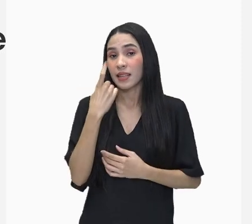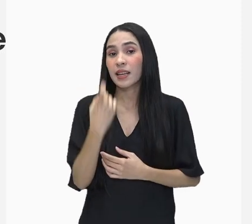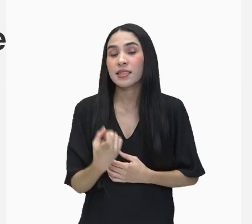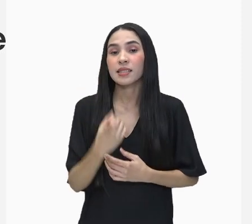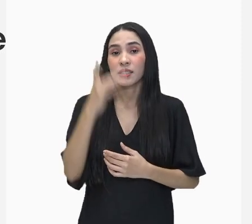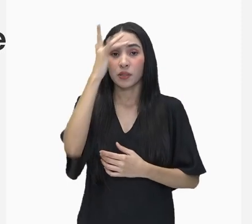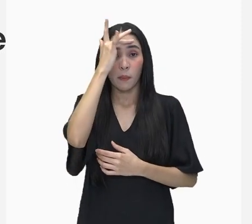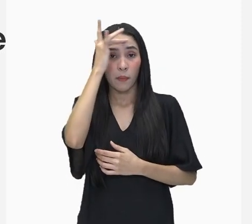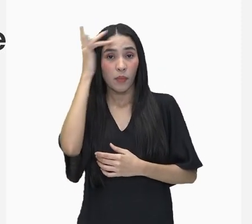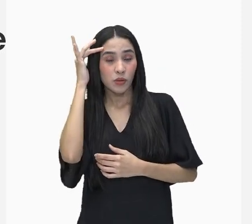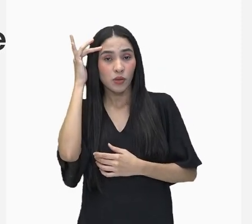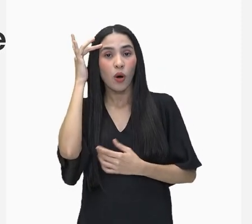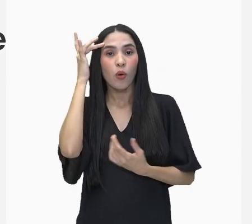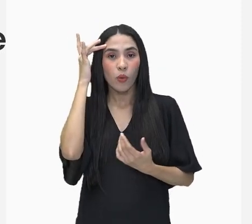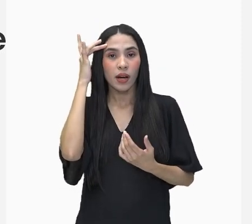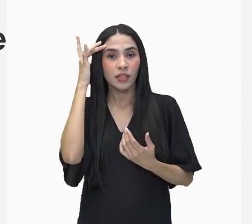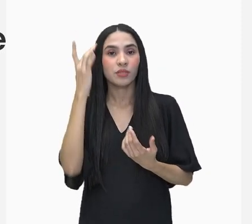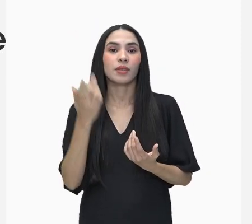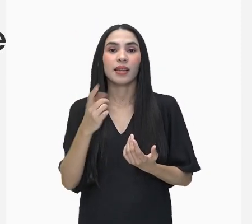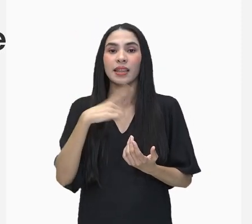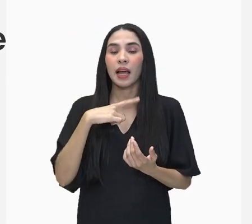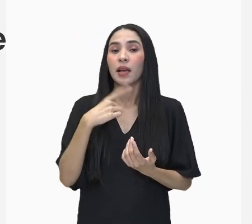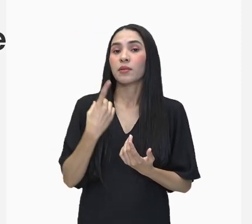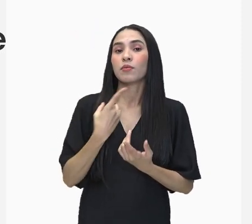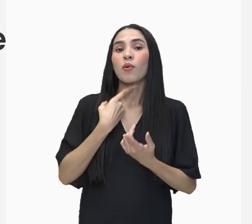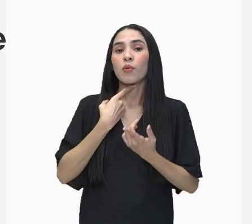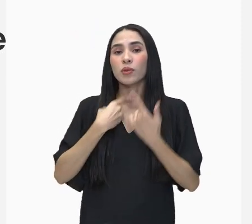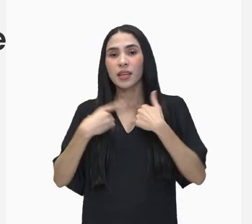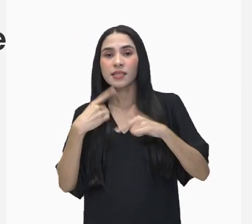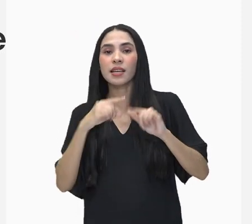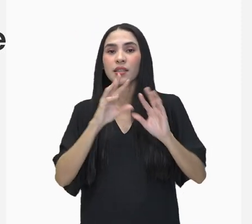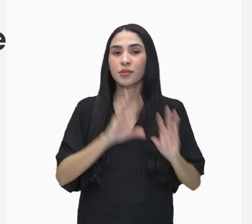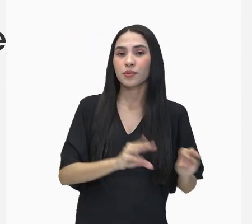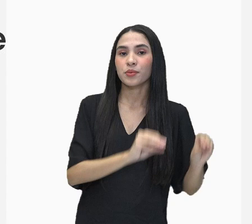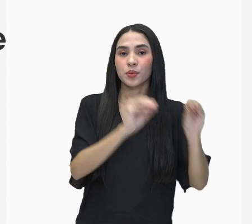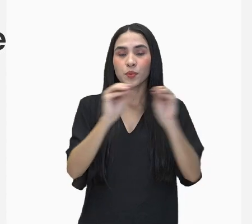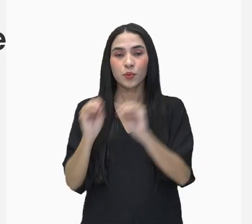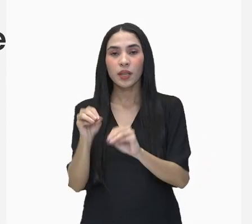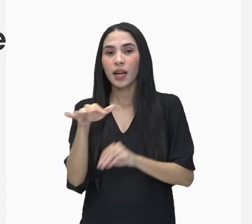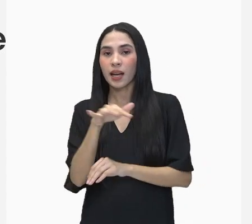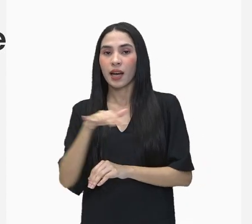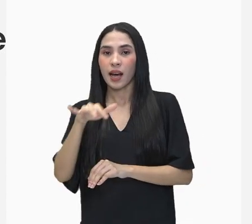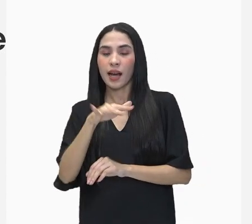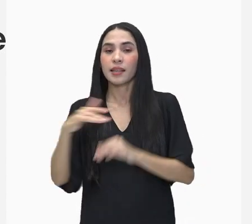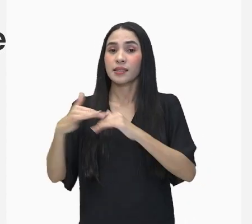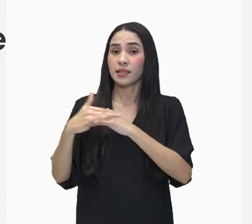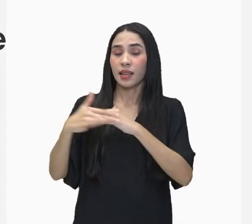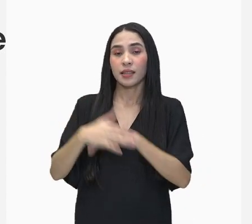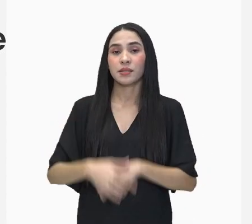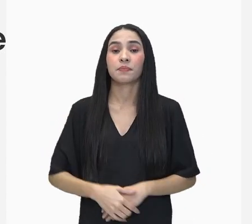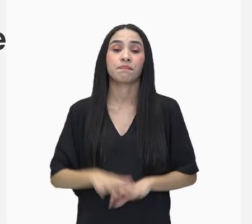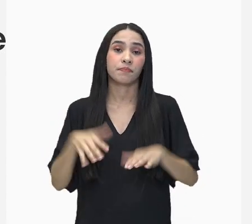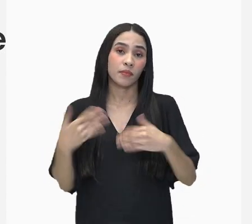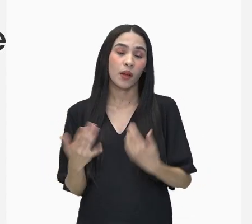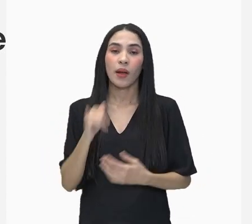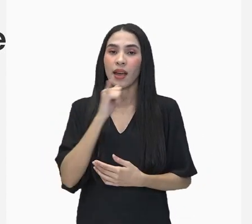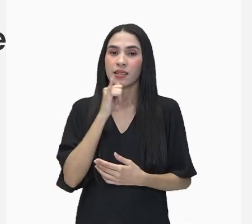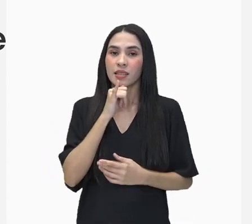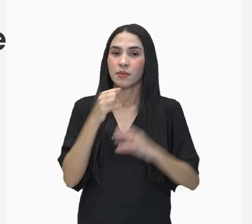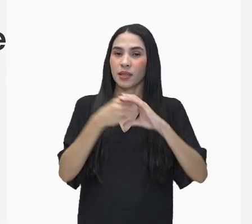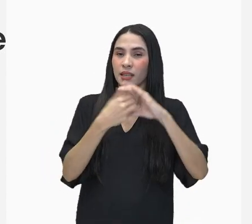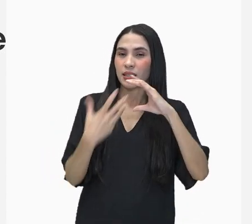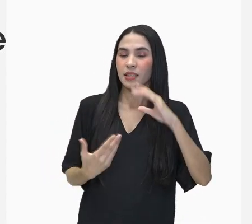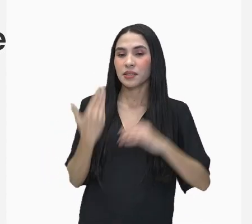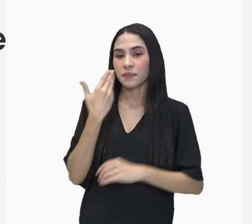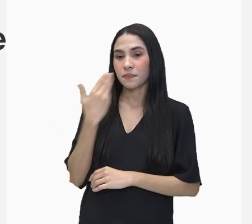as populações migrarem, as populações rurais migrarem para as áreas urbanas, Então, esses fatores